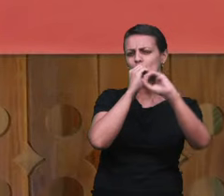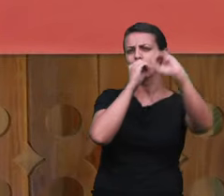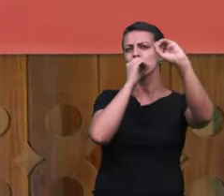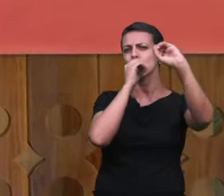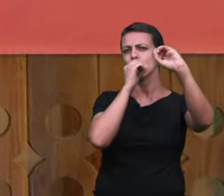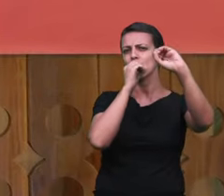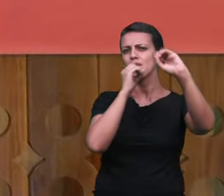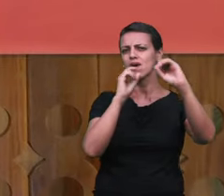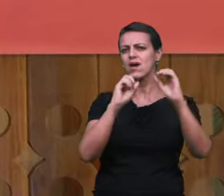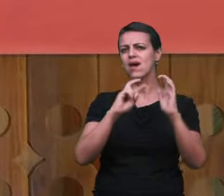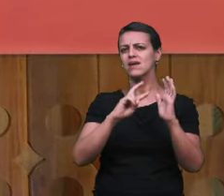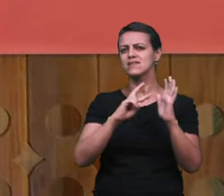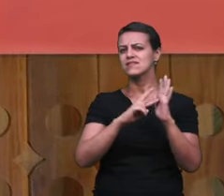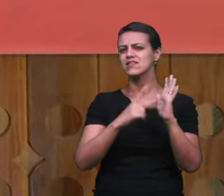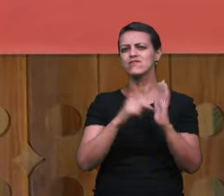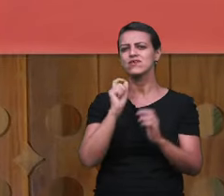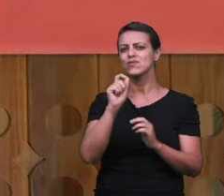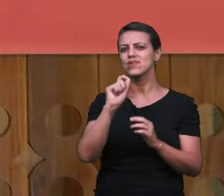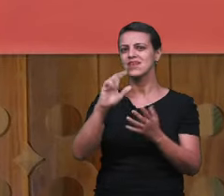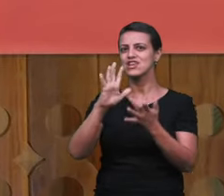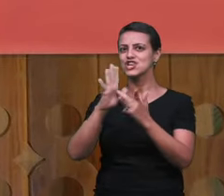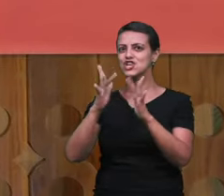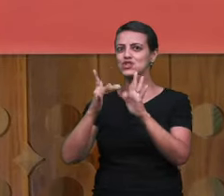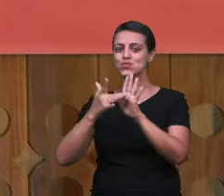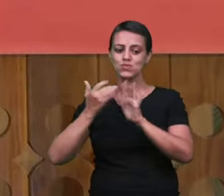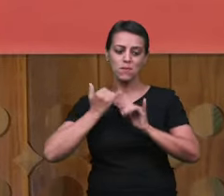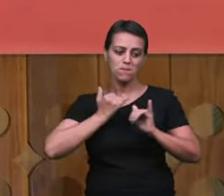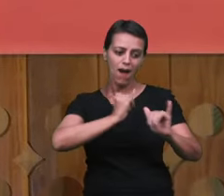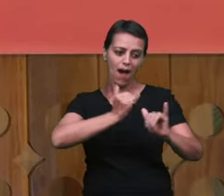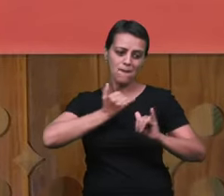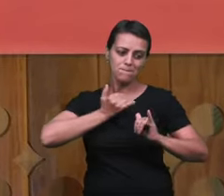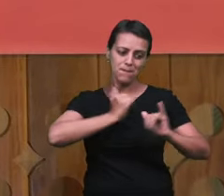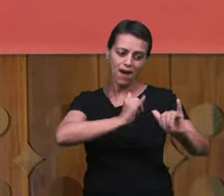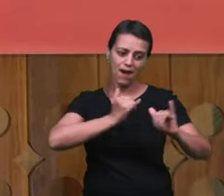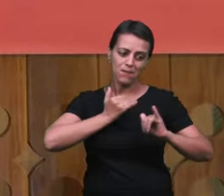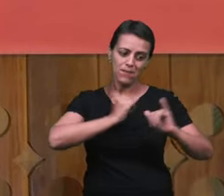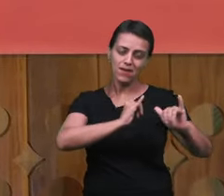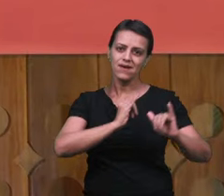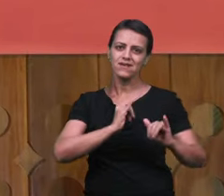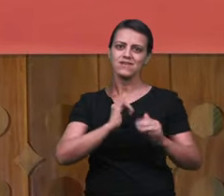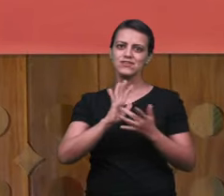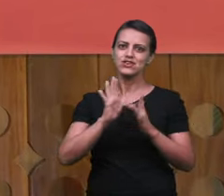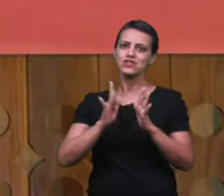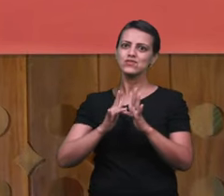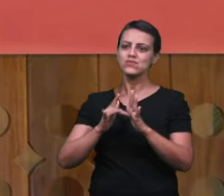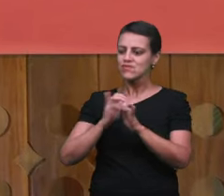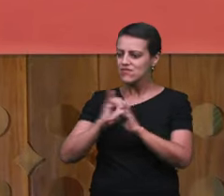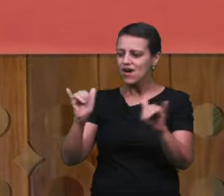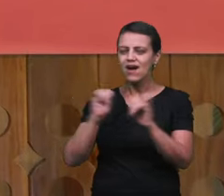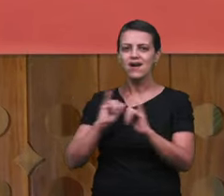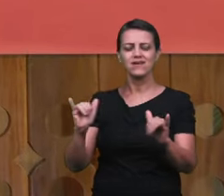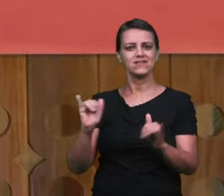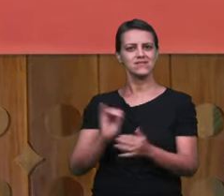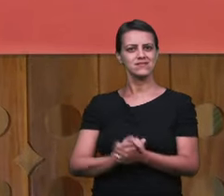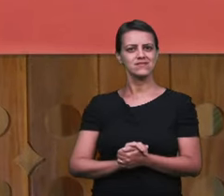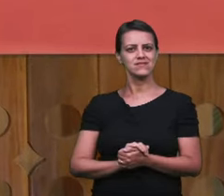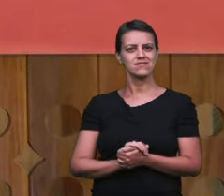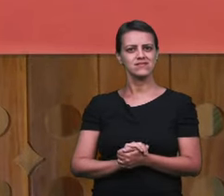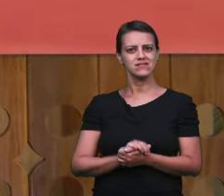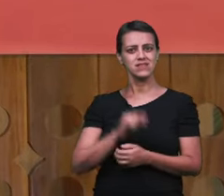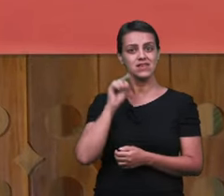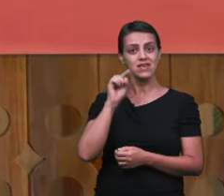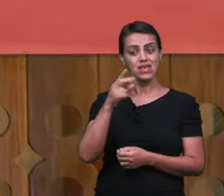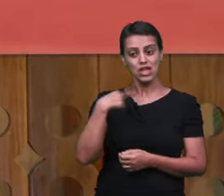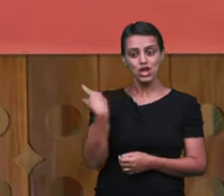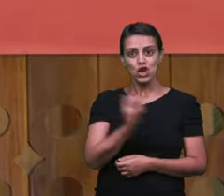Jesus falando à igreja e a igreja transmitindo isso. Não, você não está transmitindo isso, meu irmão, então você está